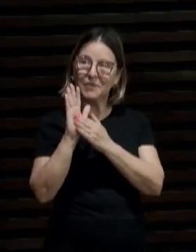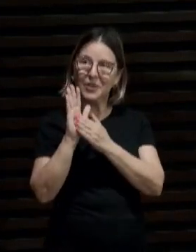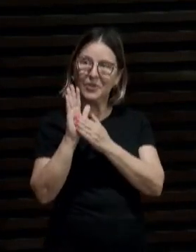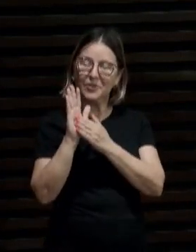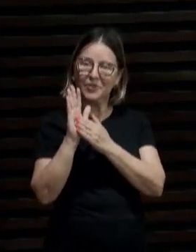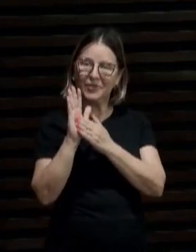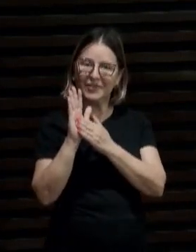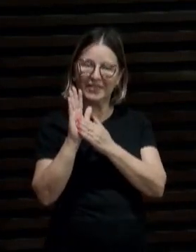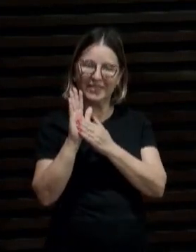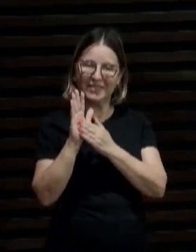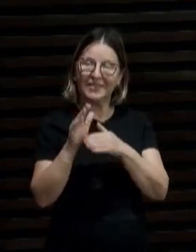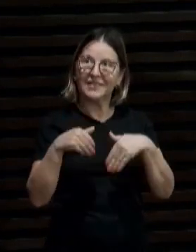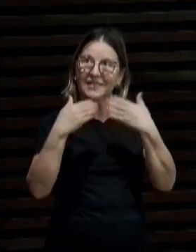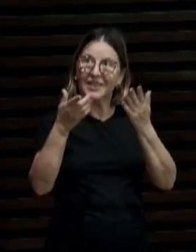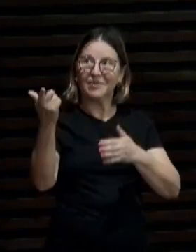Apocalipse